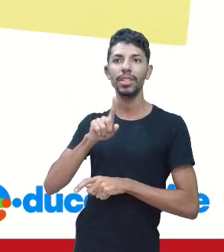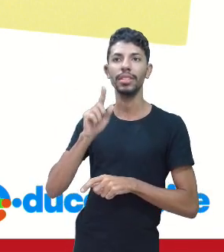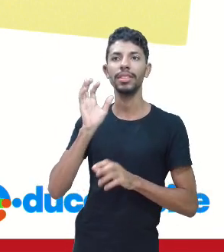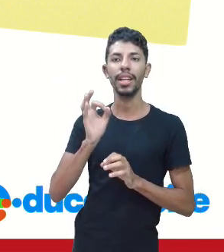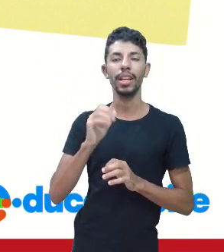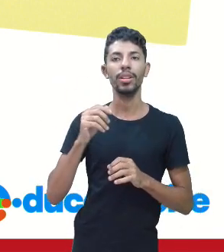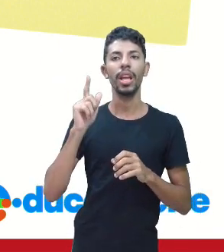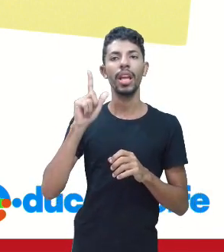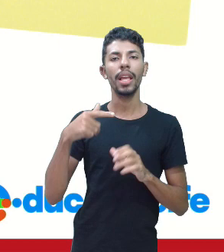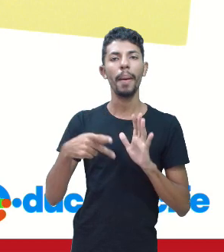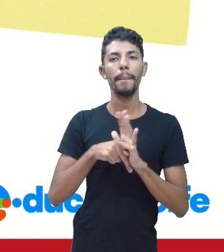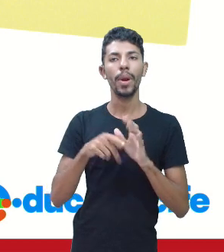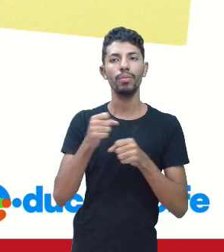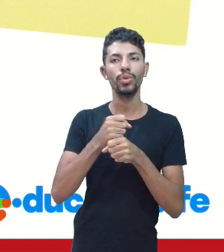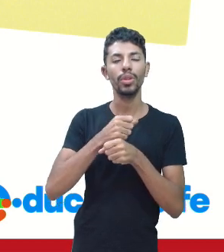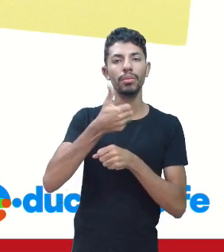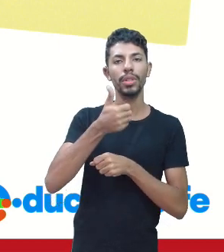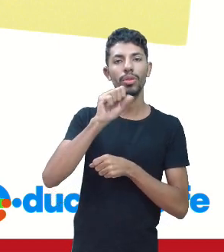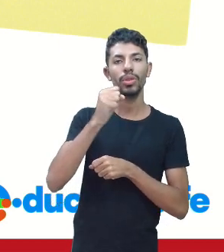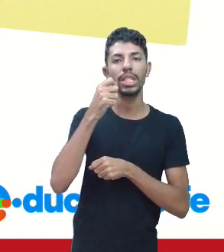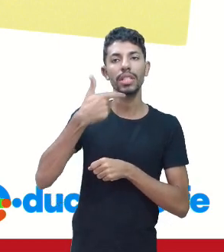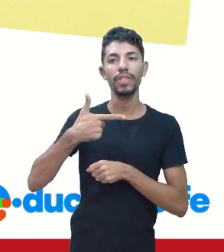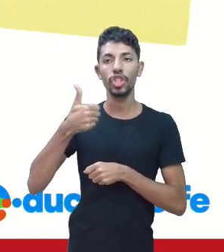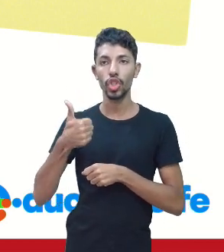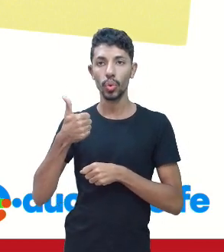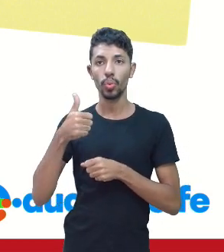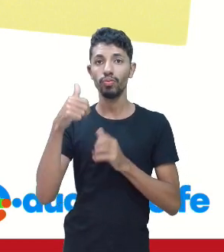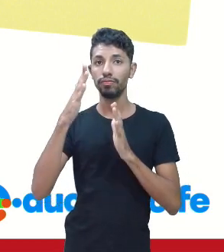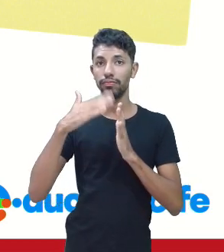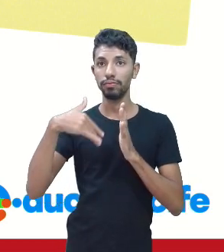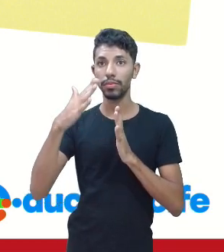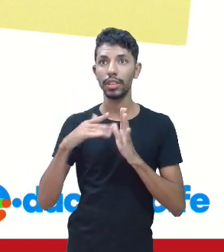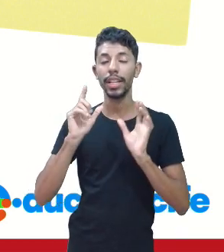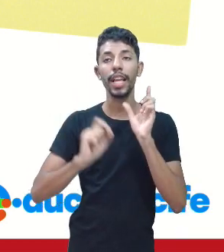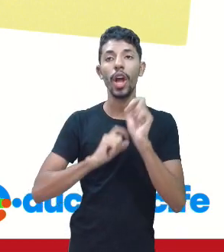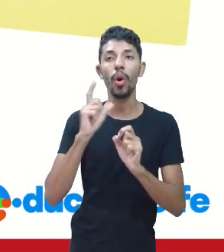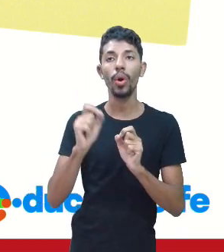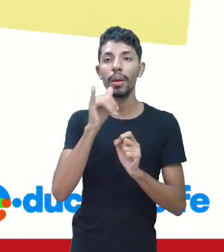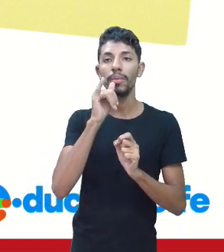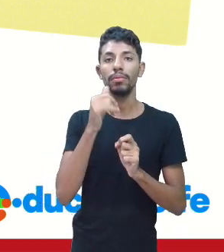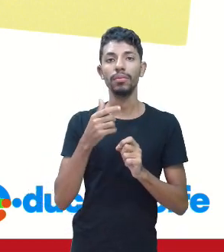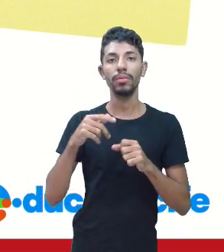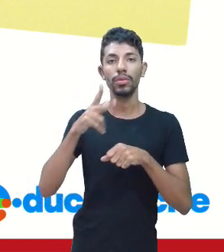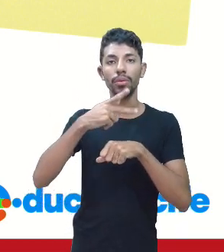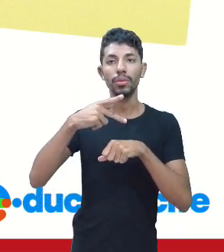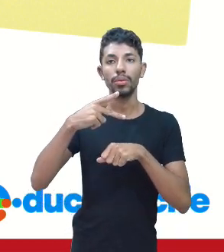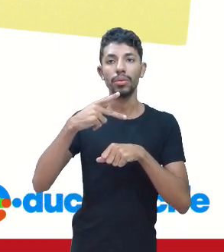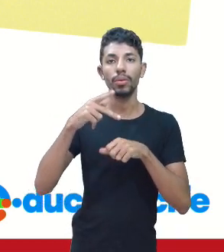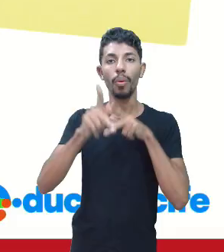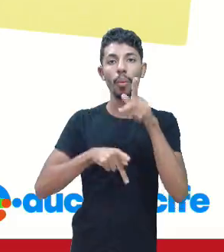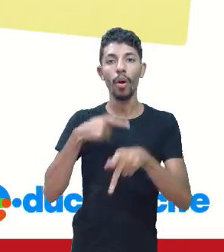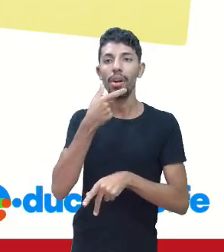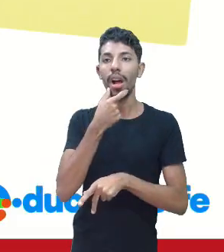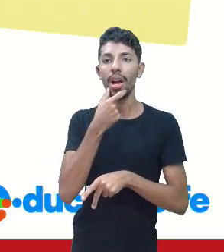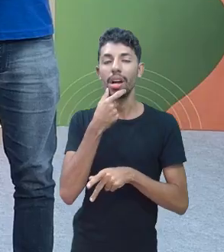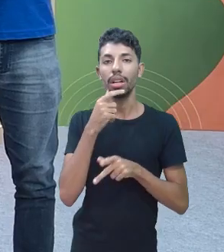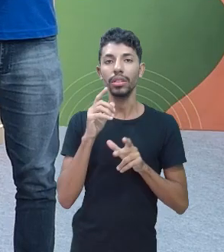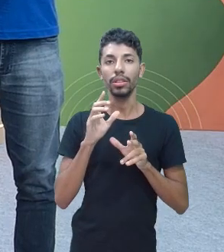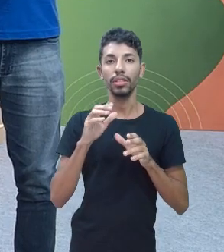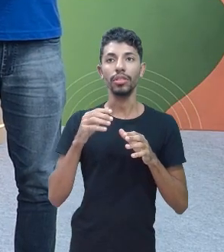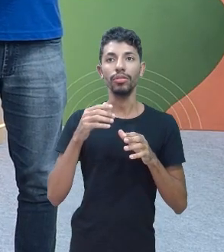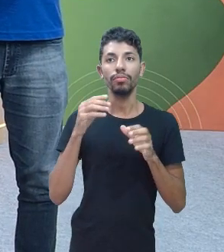1821, né? Então é a rendição dos ingleses, tá? Então os Estados Unidos era uma colônia